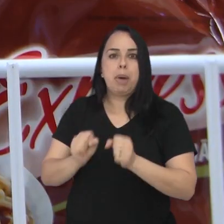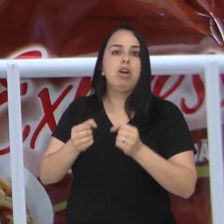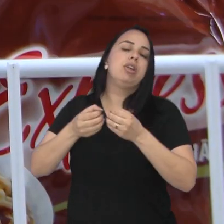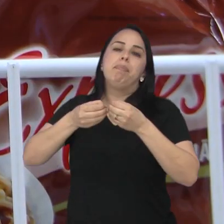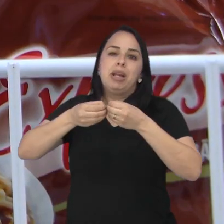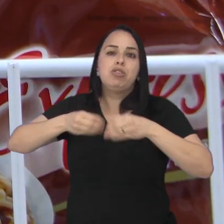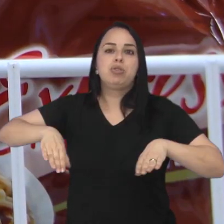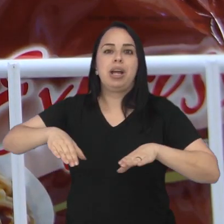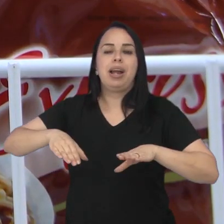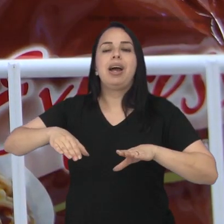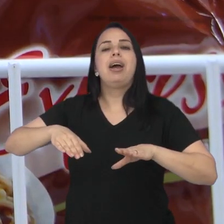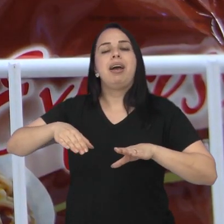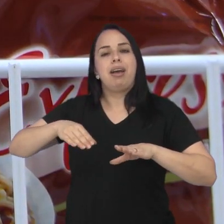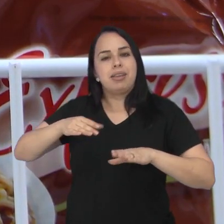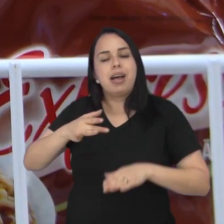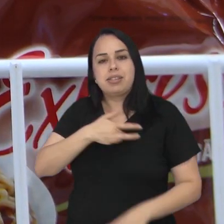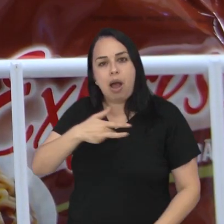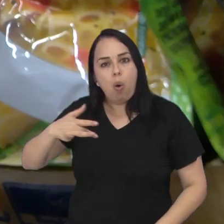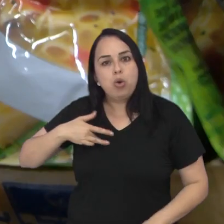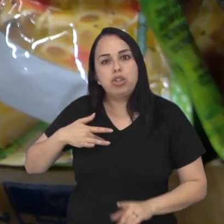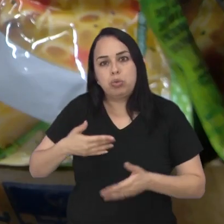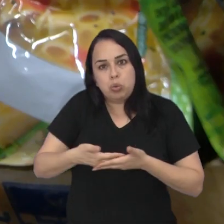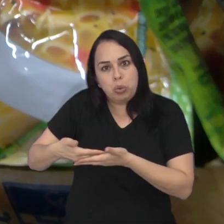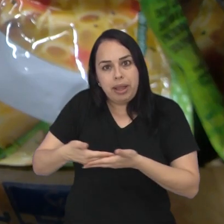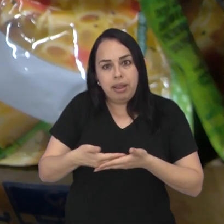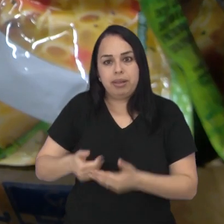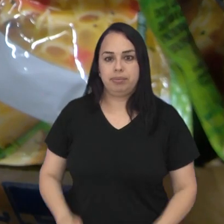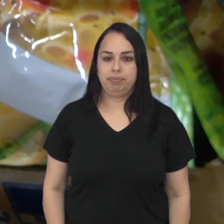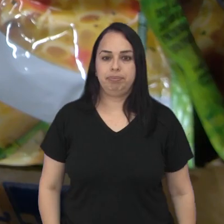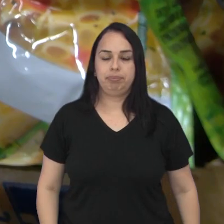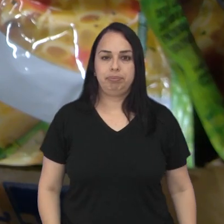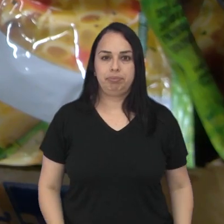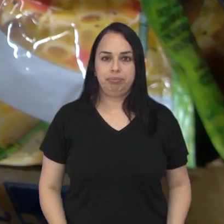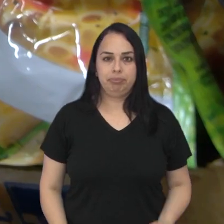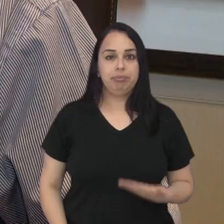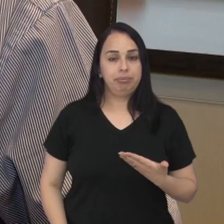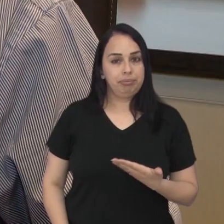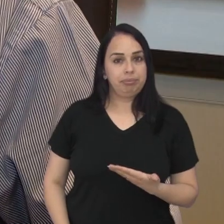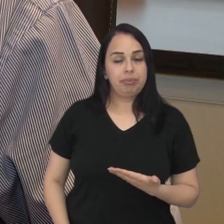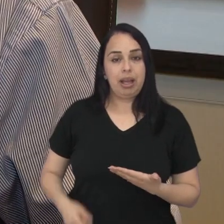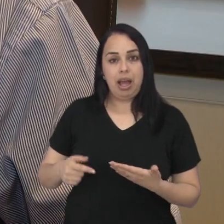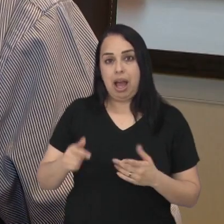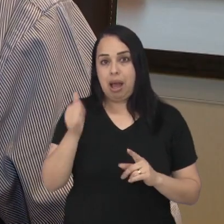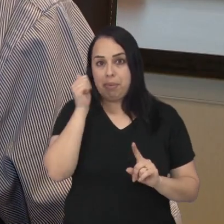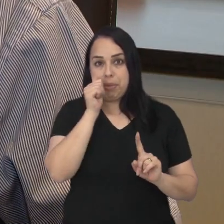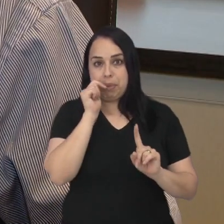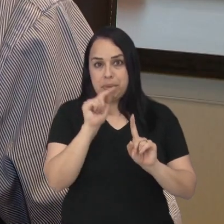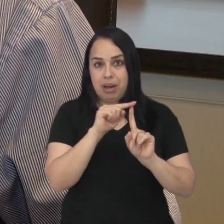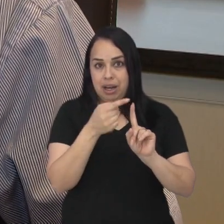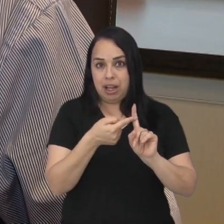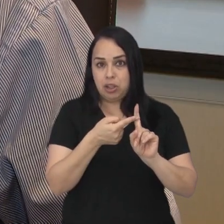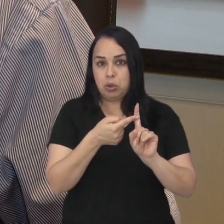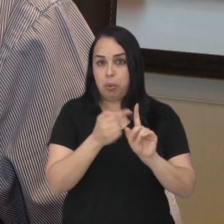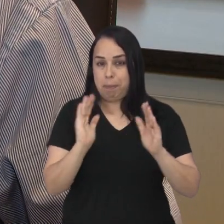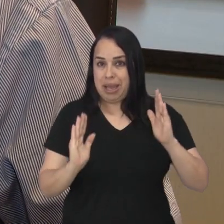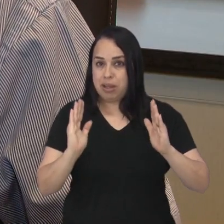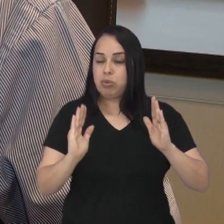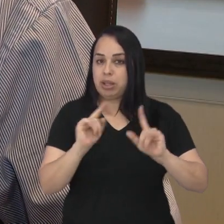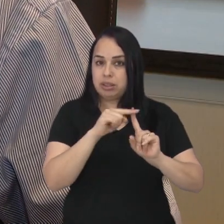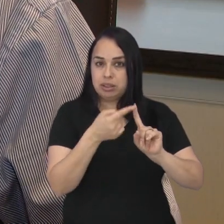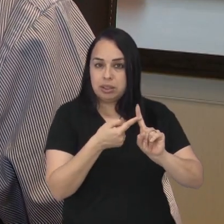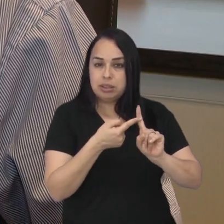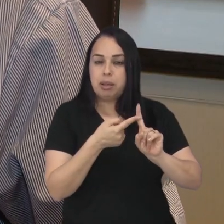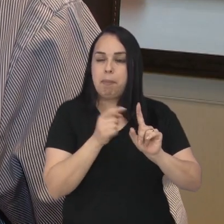podem potencializar o desenvolvimento de diversas doenças nos bebês. Além de ela desenvolver problemas, às vezes,